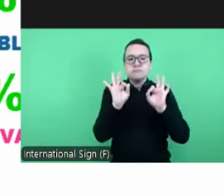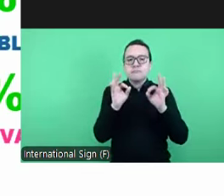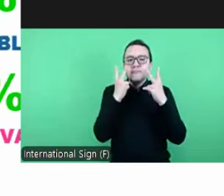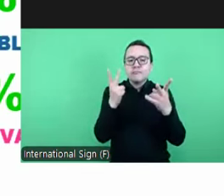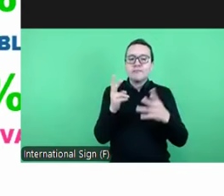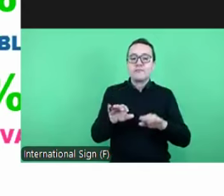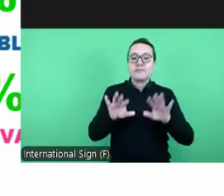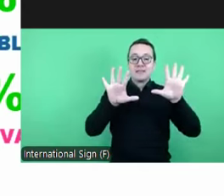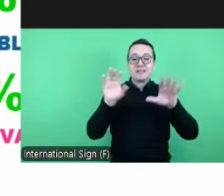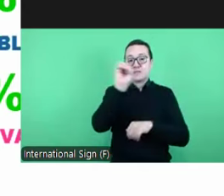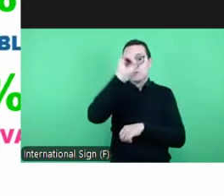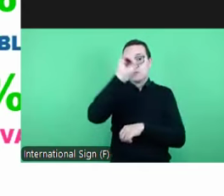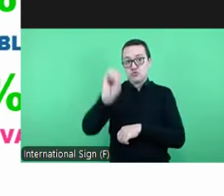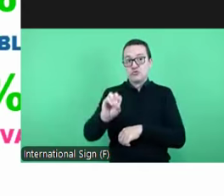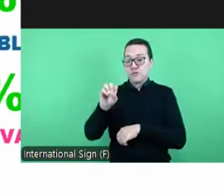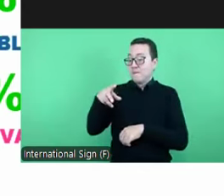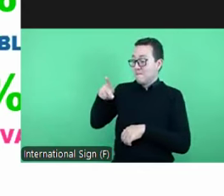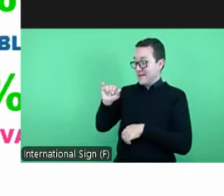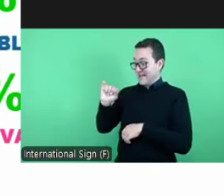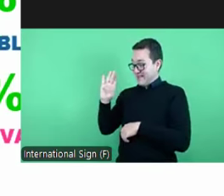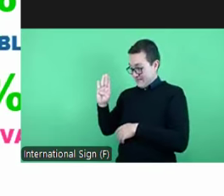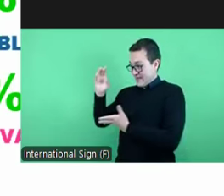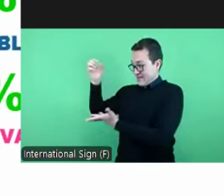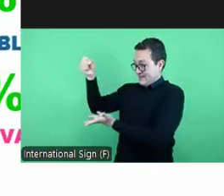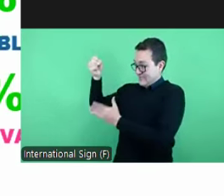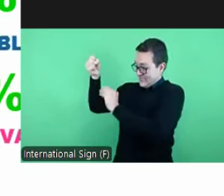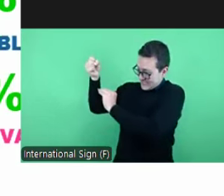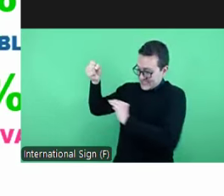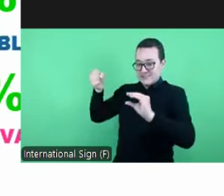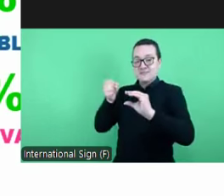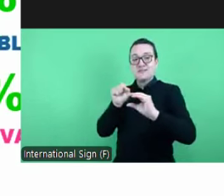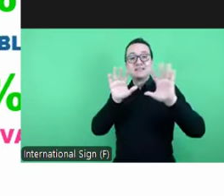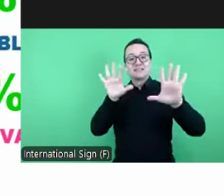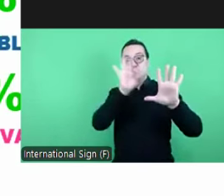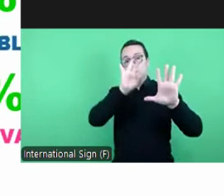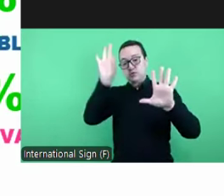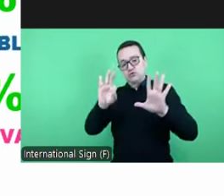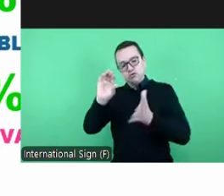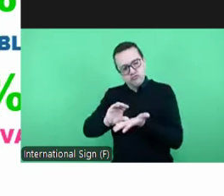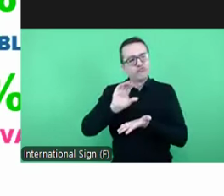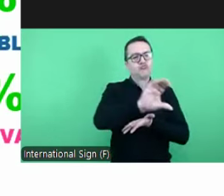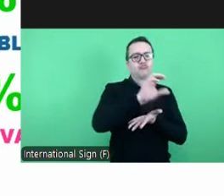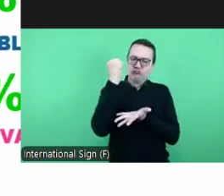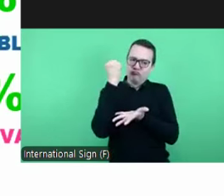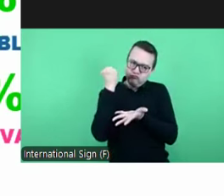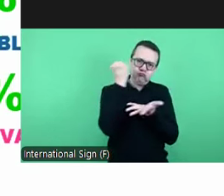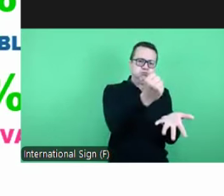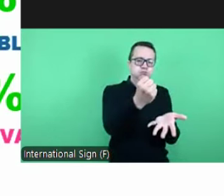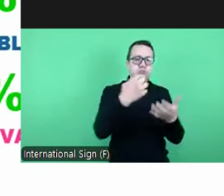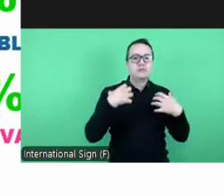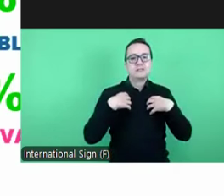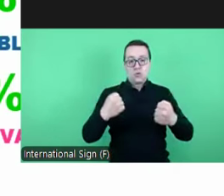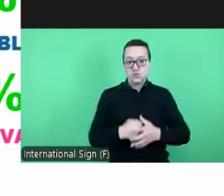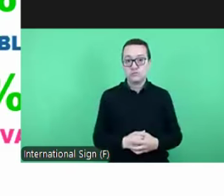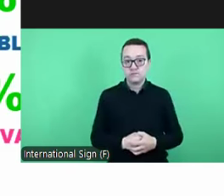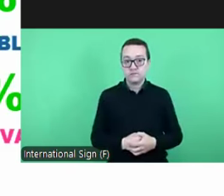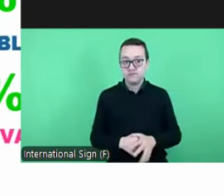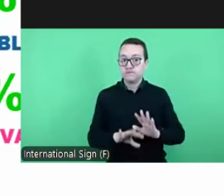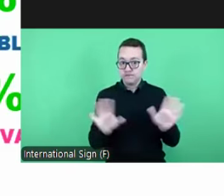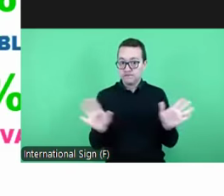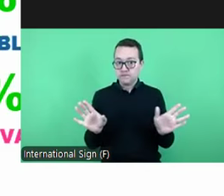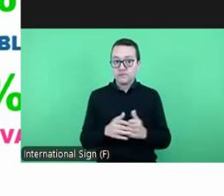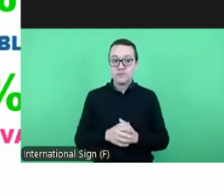do PIB é caters destinado à to saúde, sendo que basic, 3,8% é da advanced, saúde pública